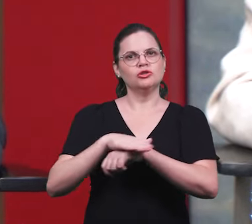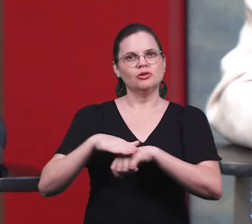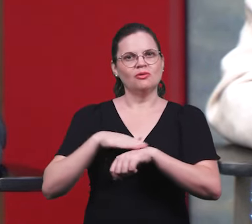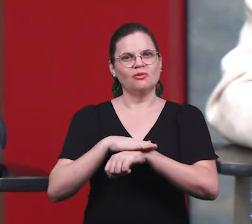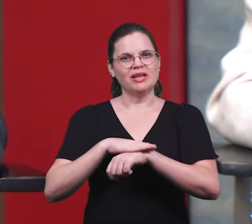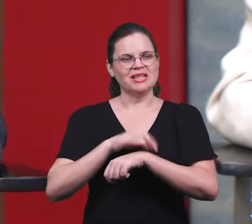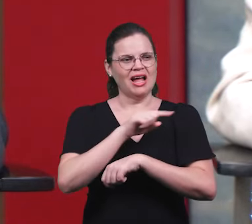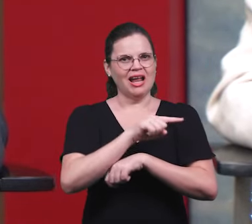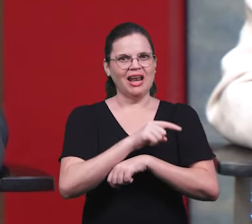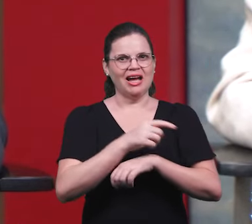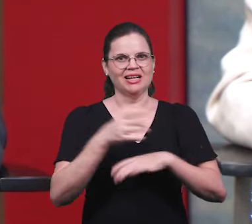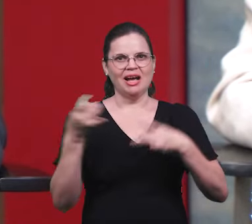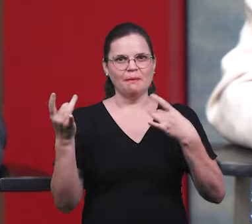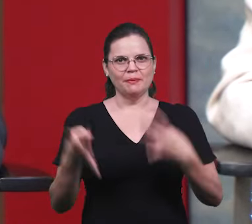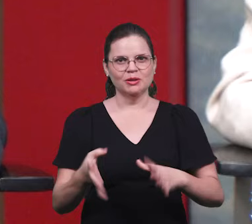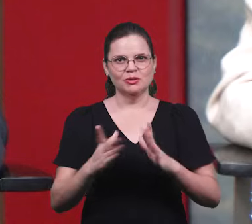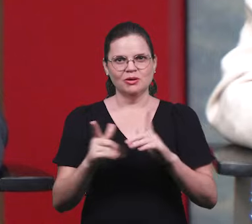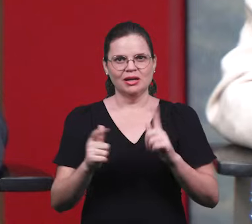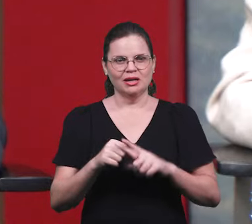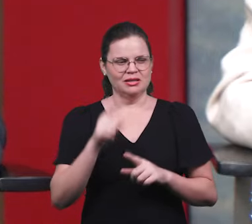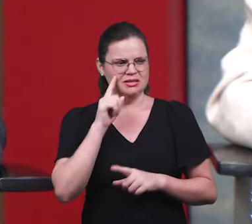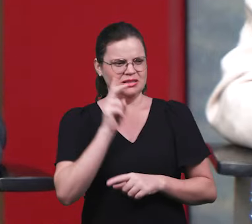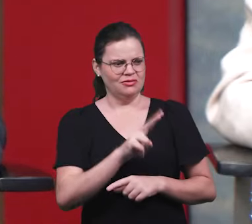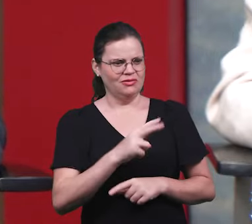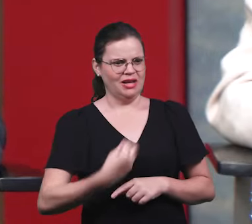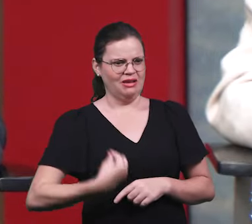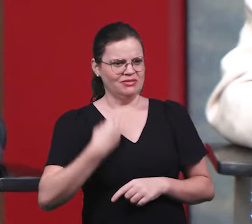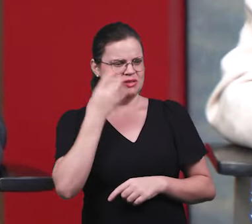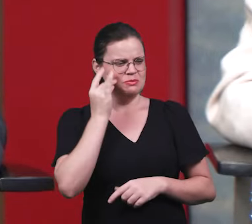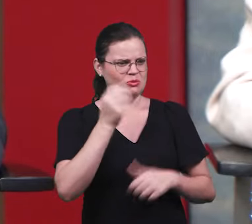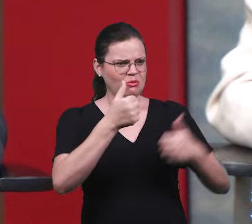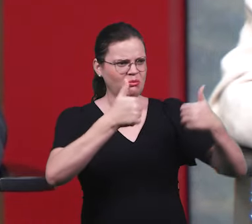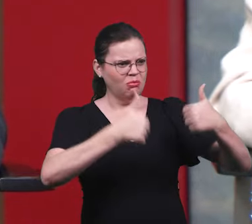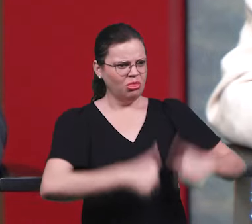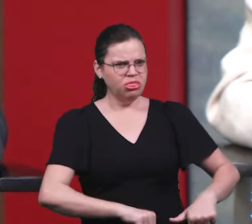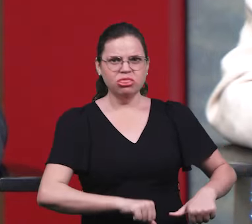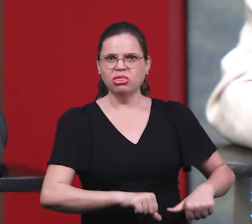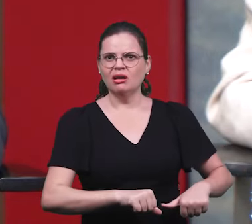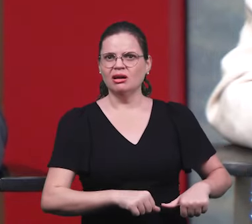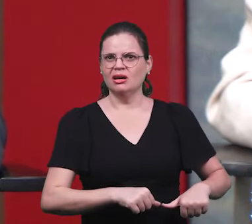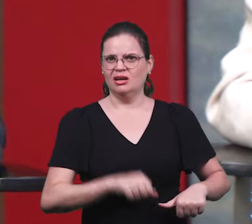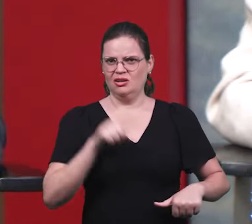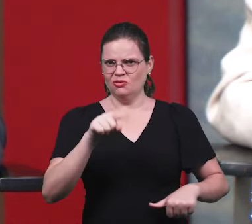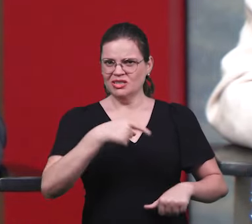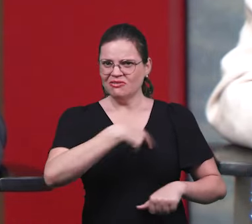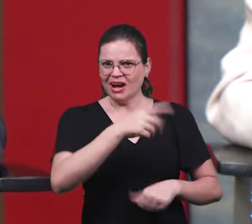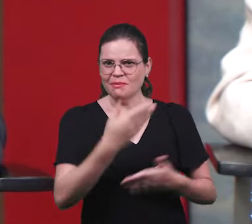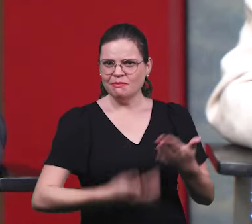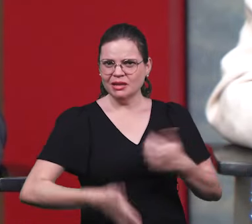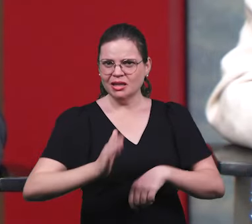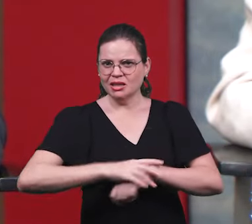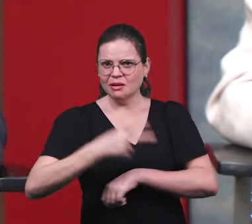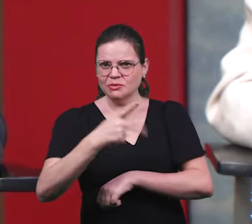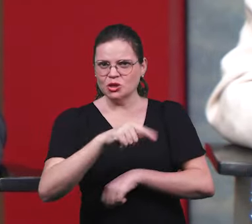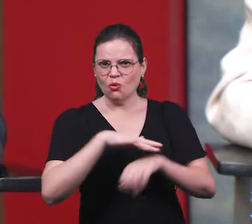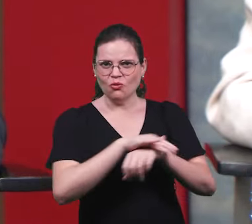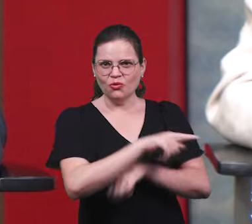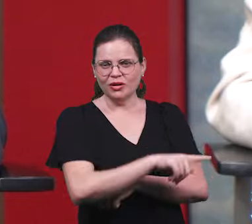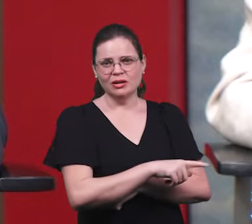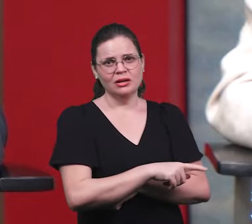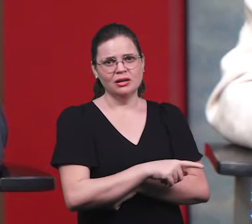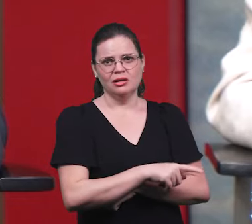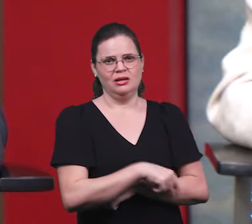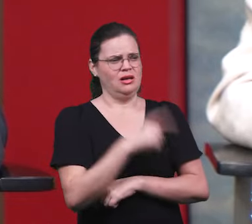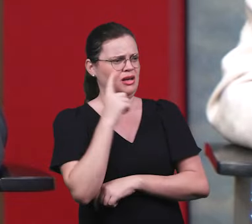nosso meio e que você vê a vida espiritual dele andou para trás. O camarada, você olha para